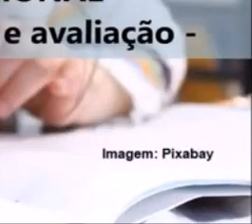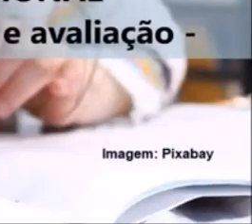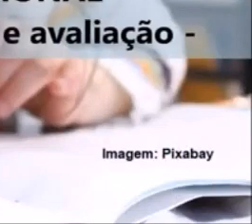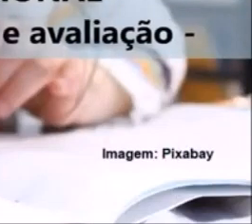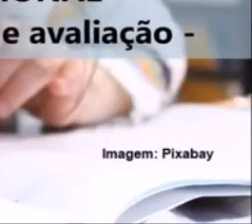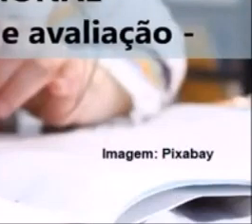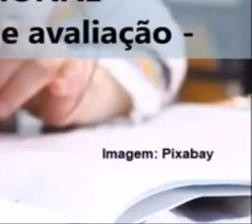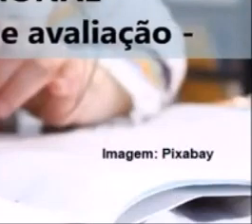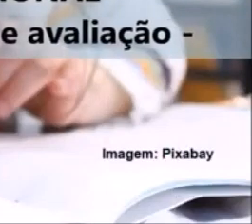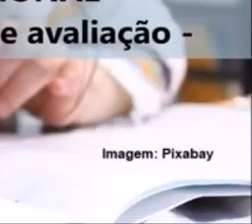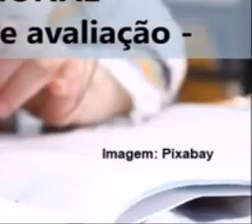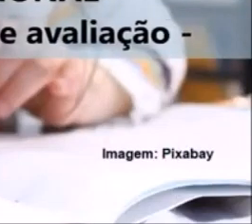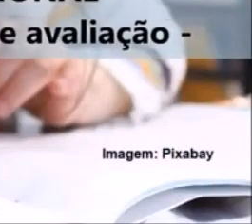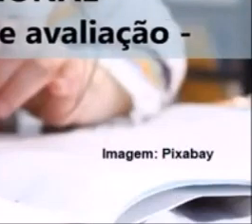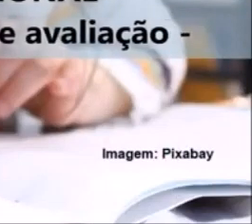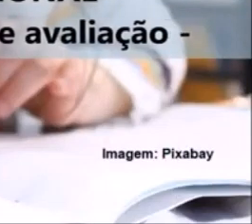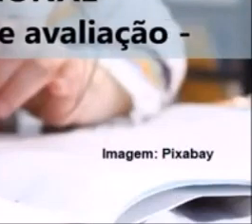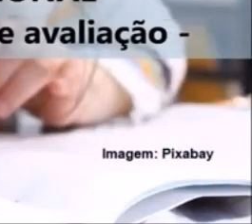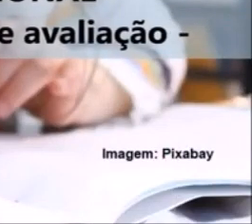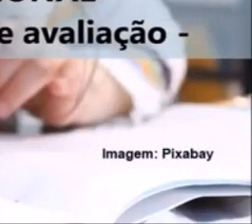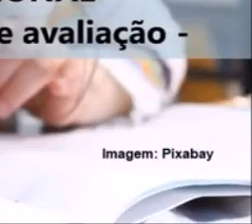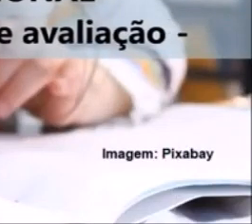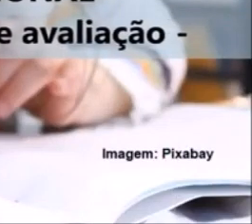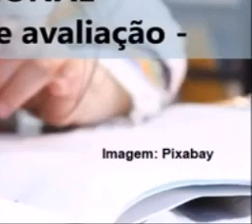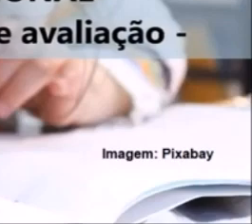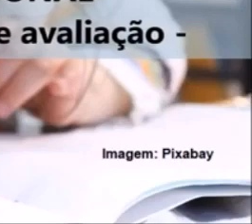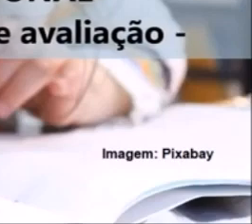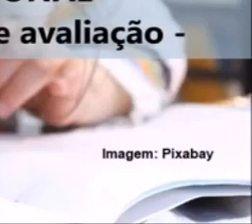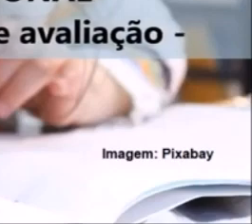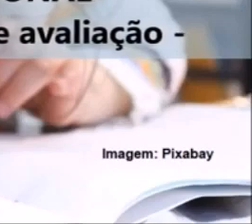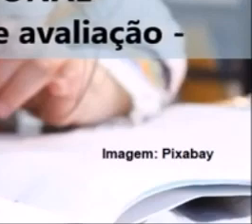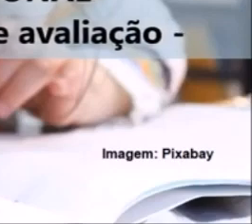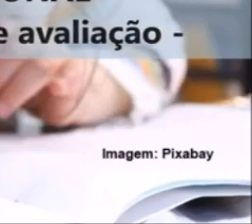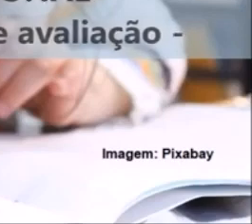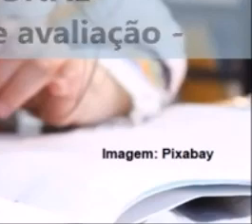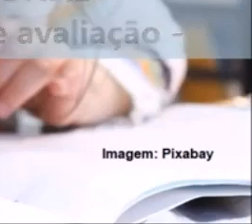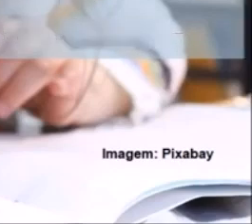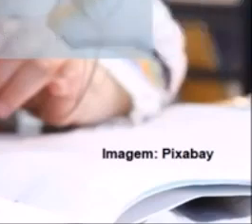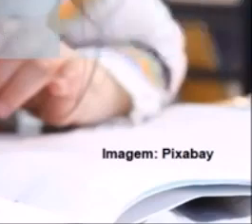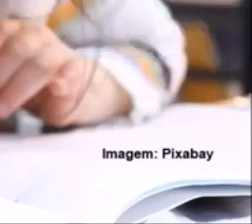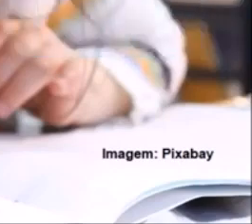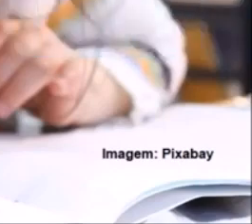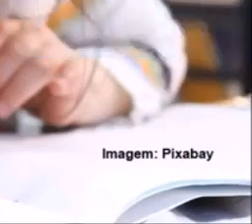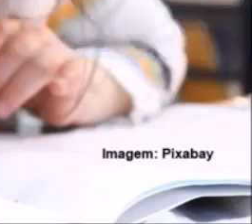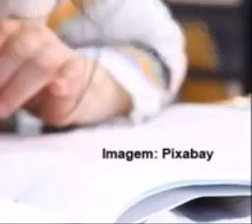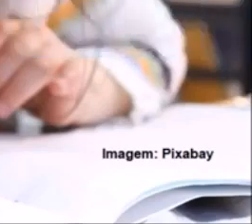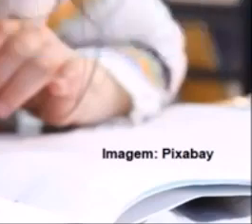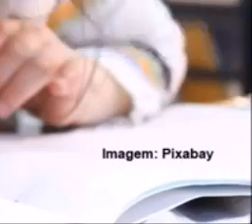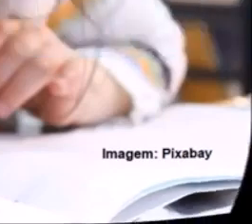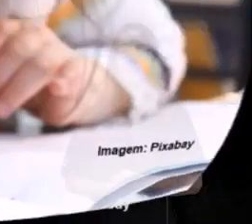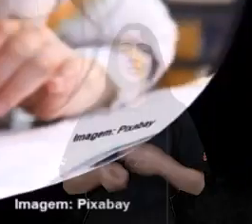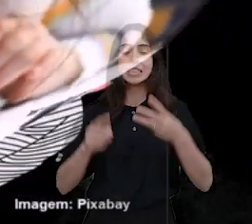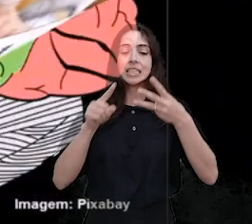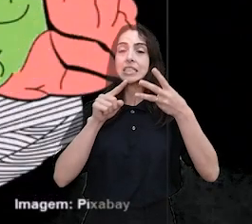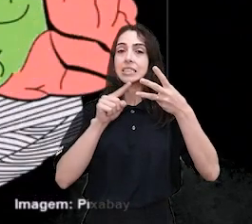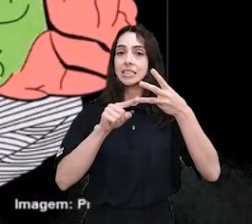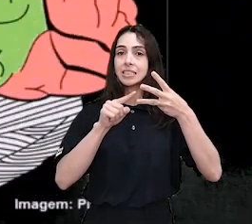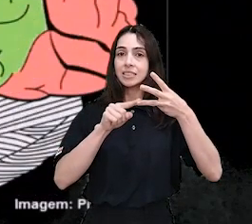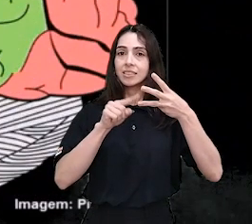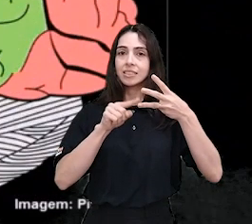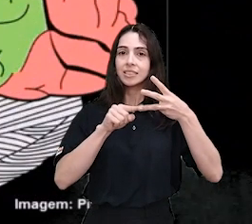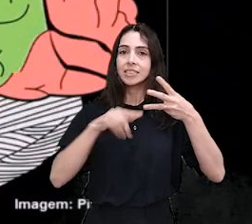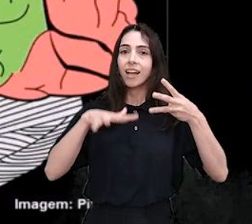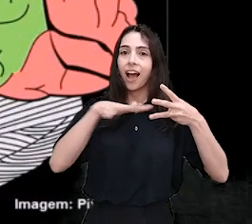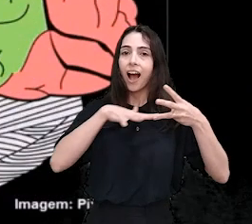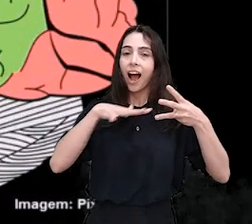ran up the clock. The clock struck one, the mouse ran down. Hickory dickory dock, tick.